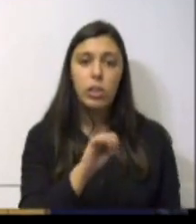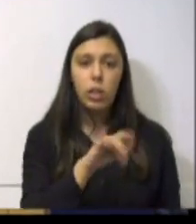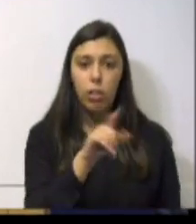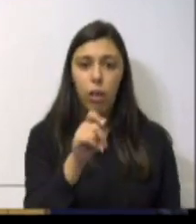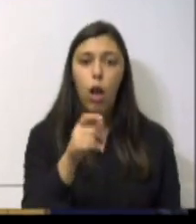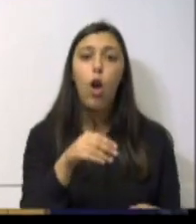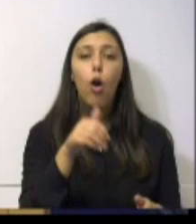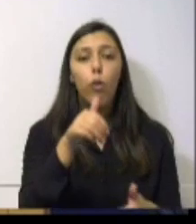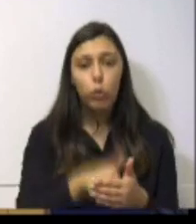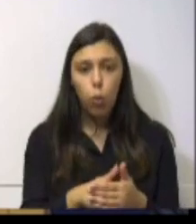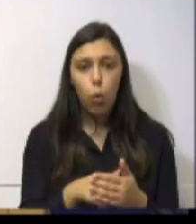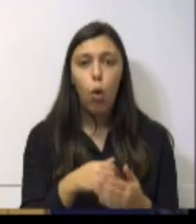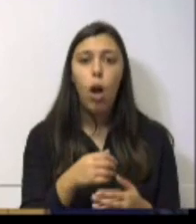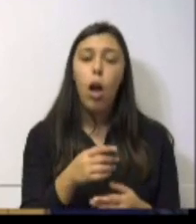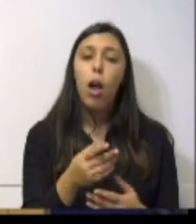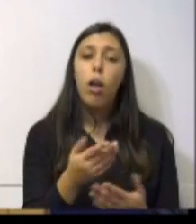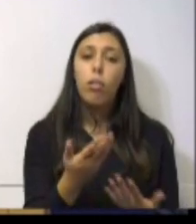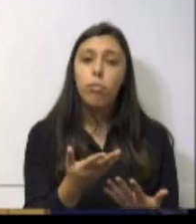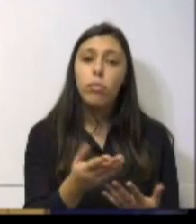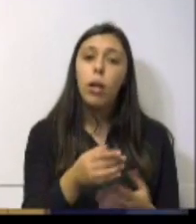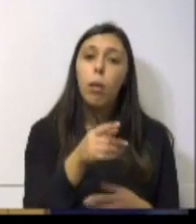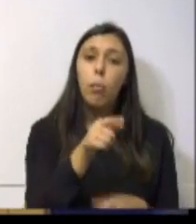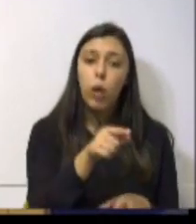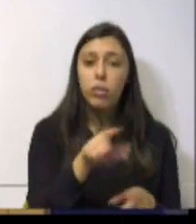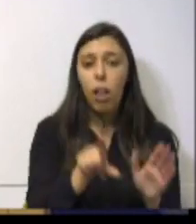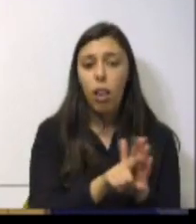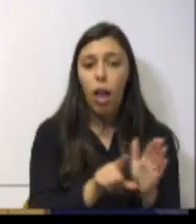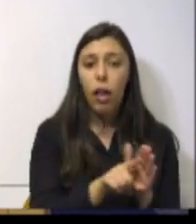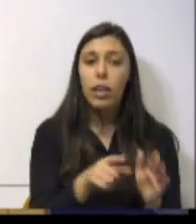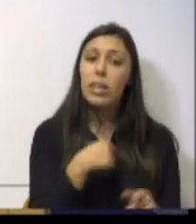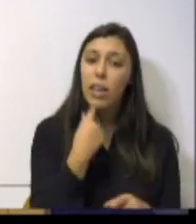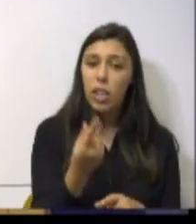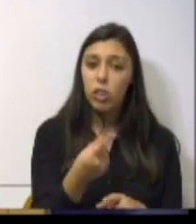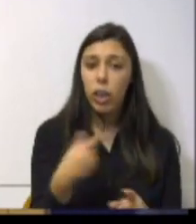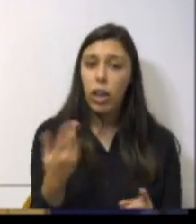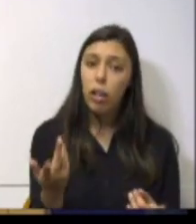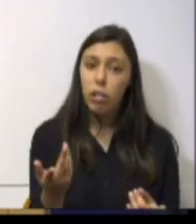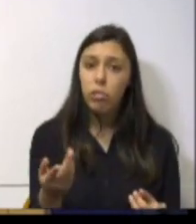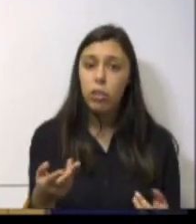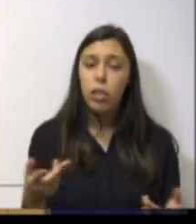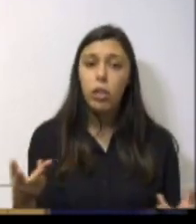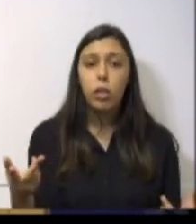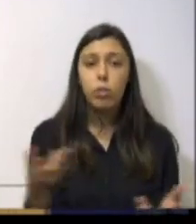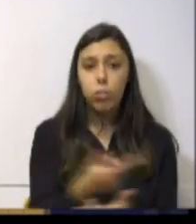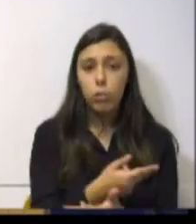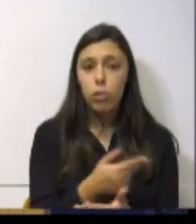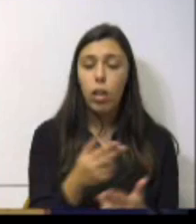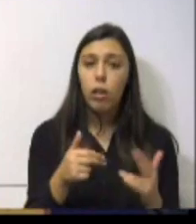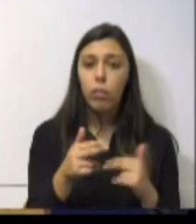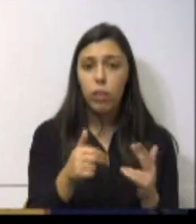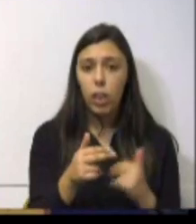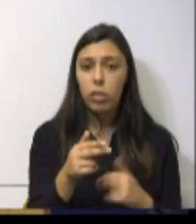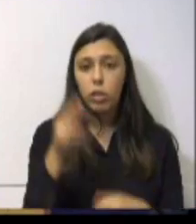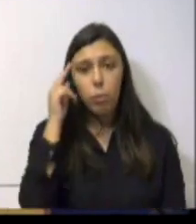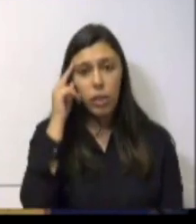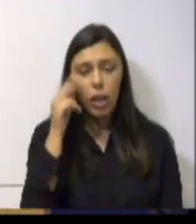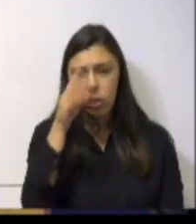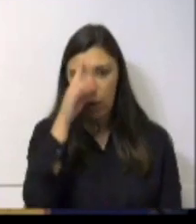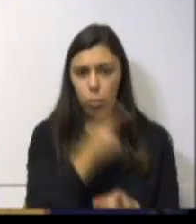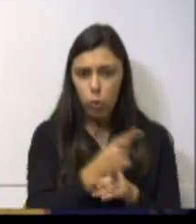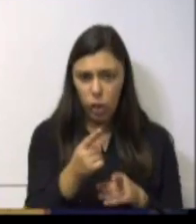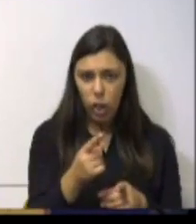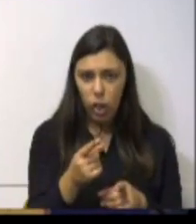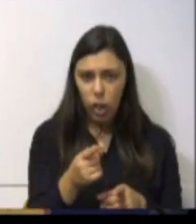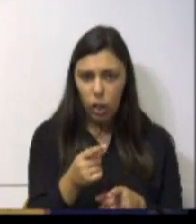lei de finanças regionais, que Vossa Excelência diz que é castradora financeiramente para a Madeira. Sabe o que é que não votou a favor e era do PSD?